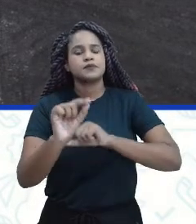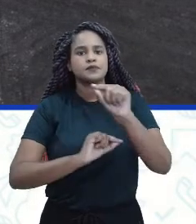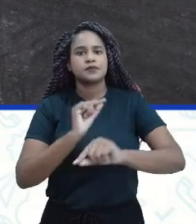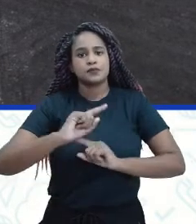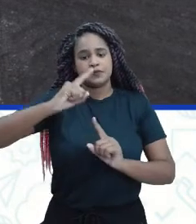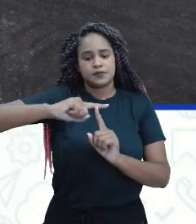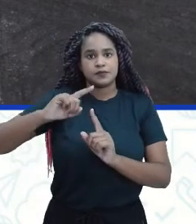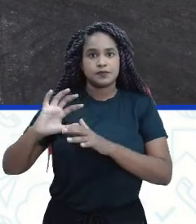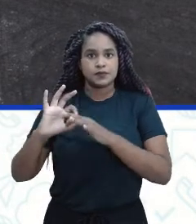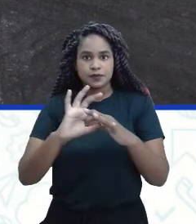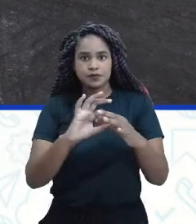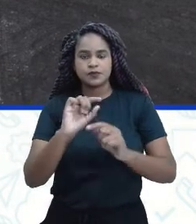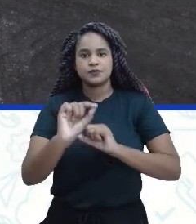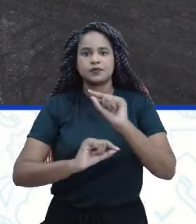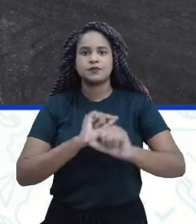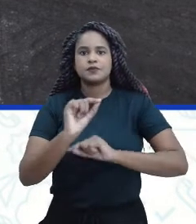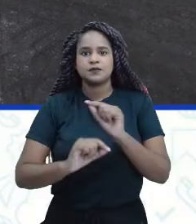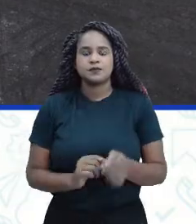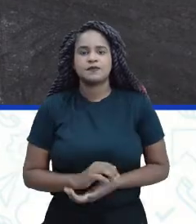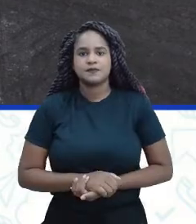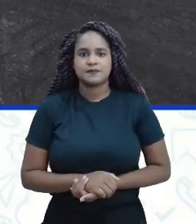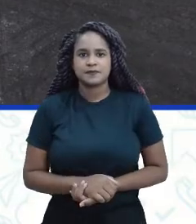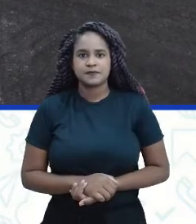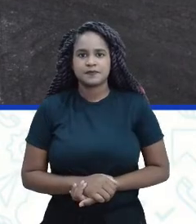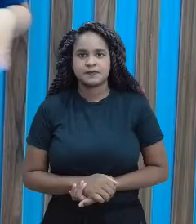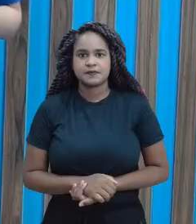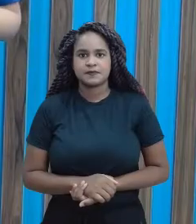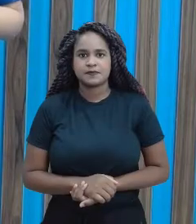de contexto